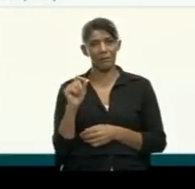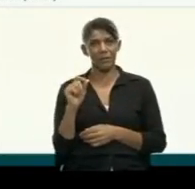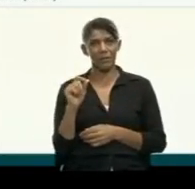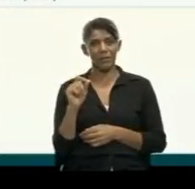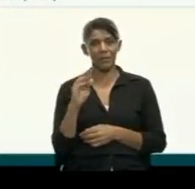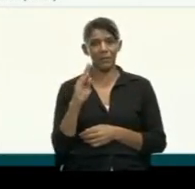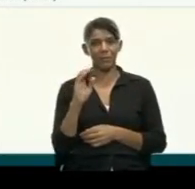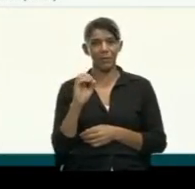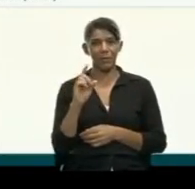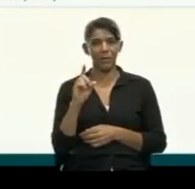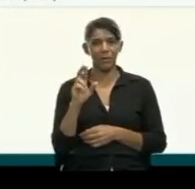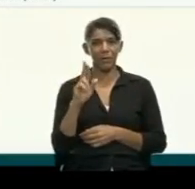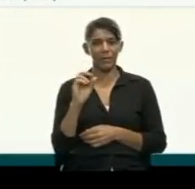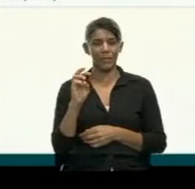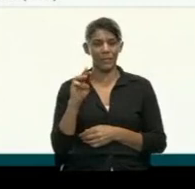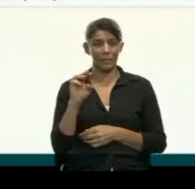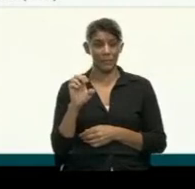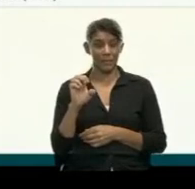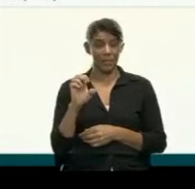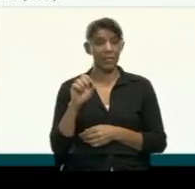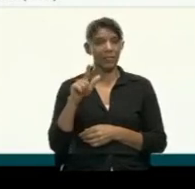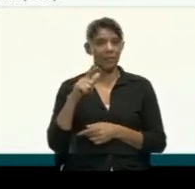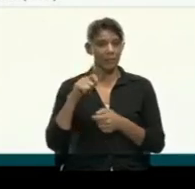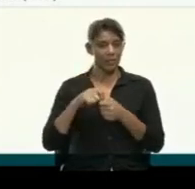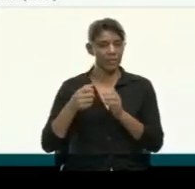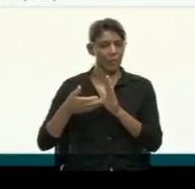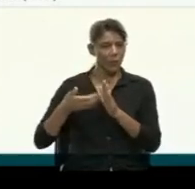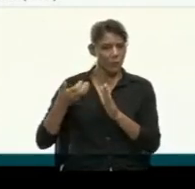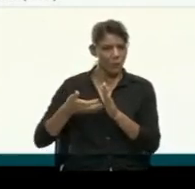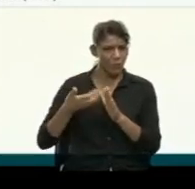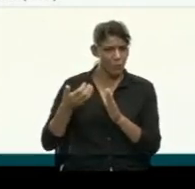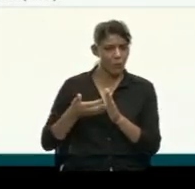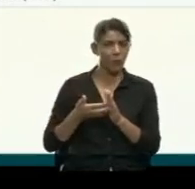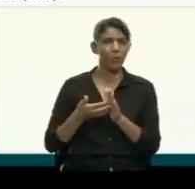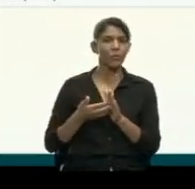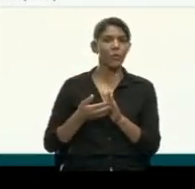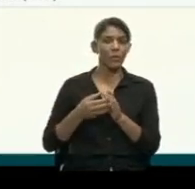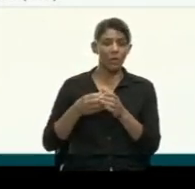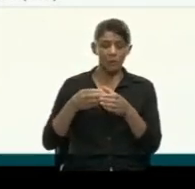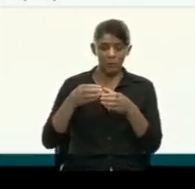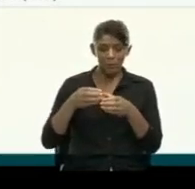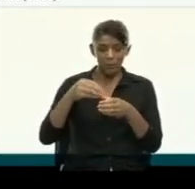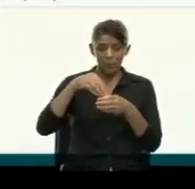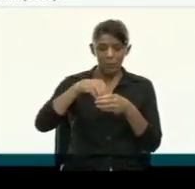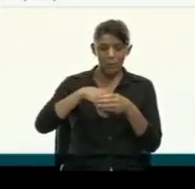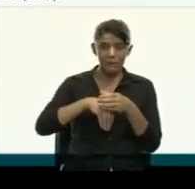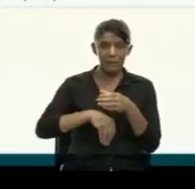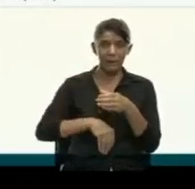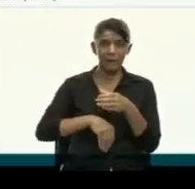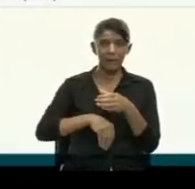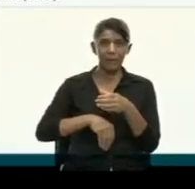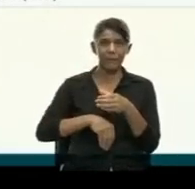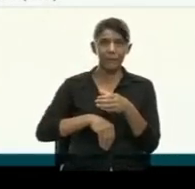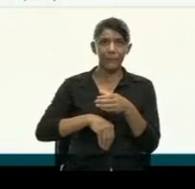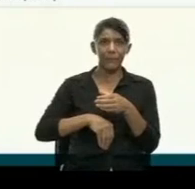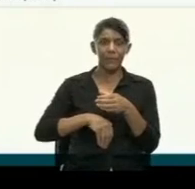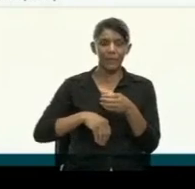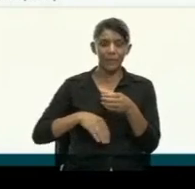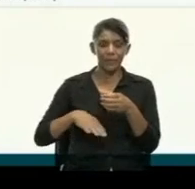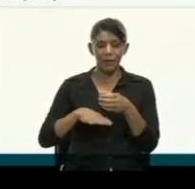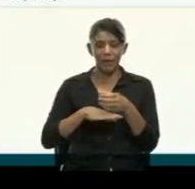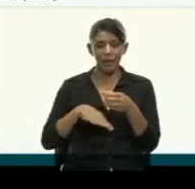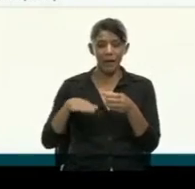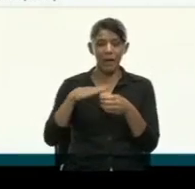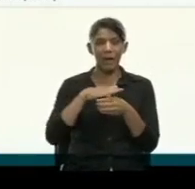do baldrame. Então aqui desceu, fez a perfuração, desceu uma estaca armada e na cabeça dela a